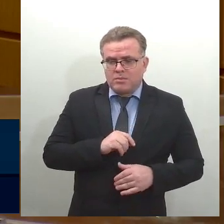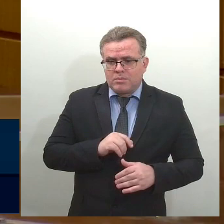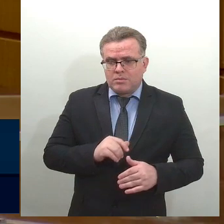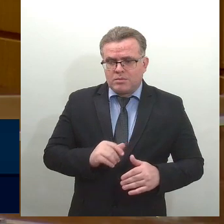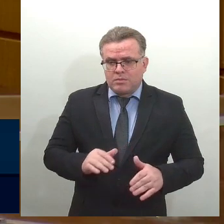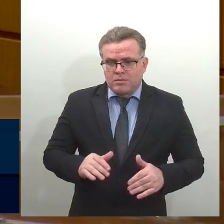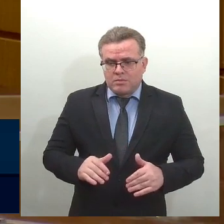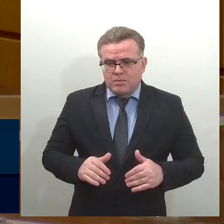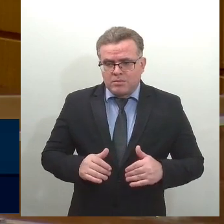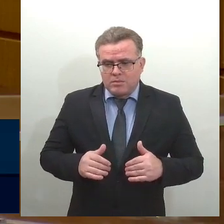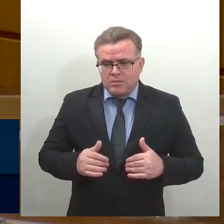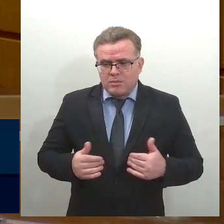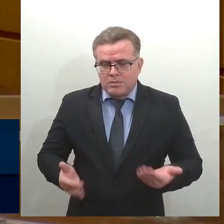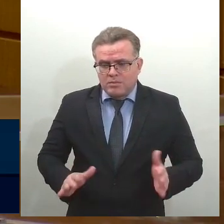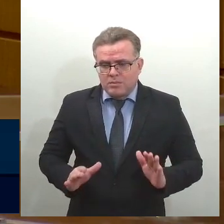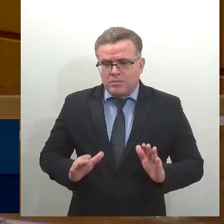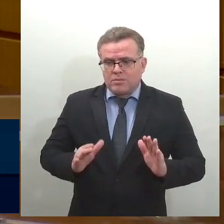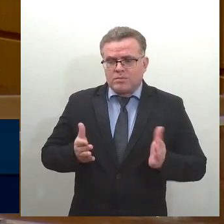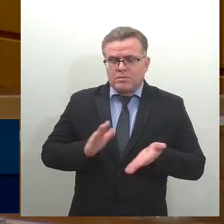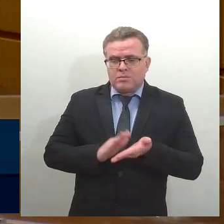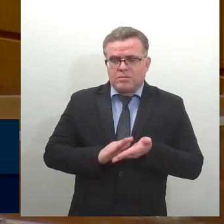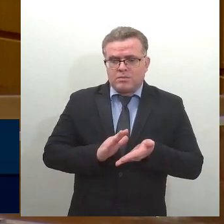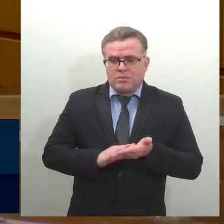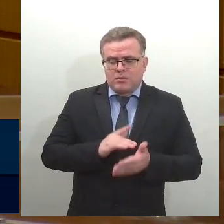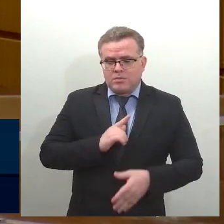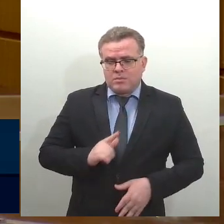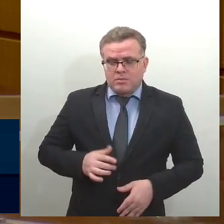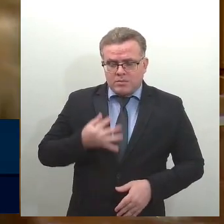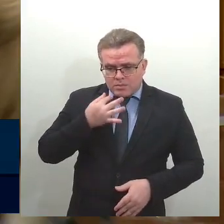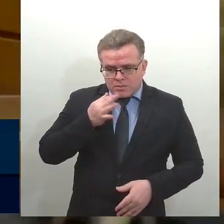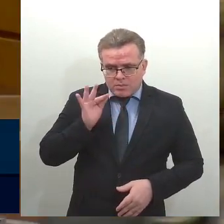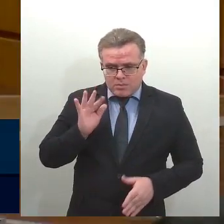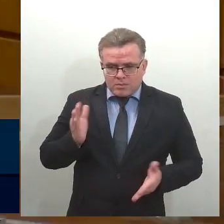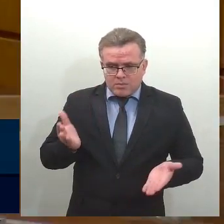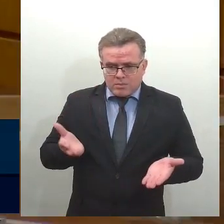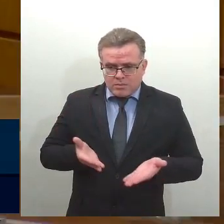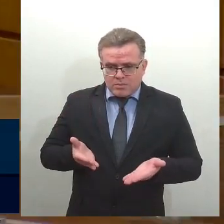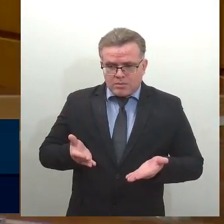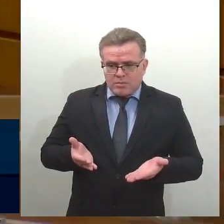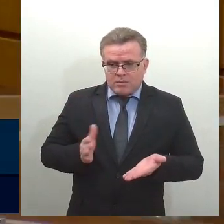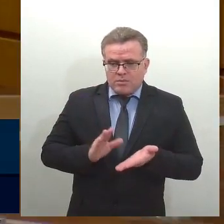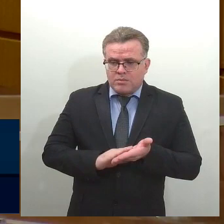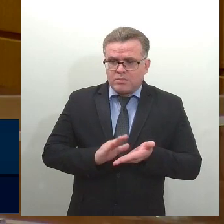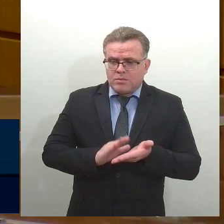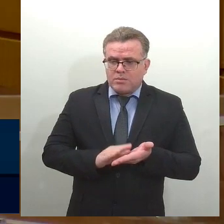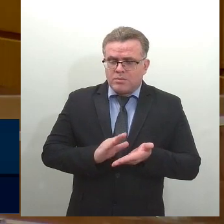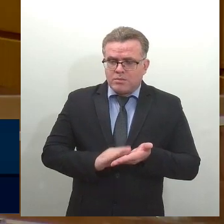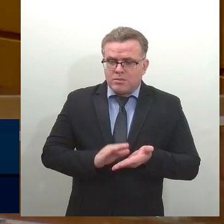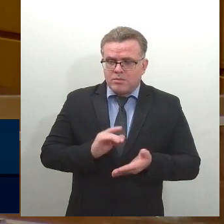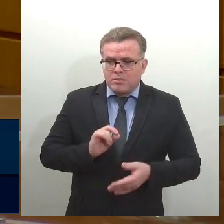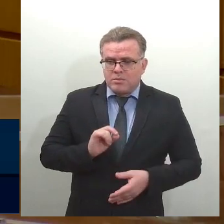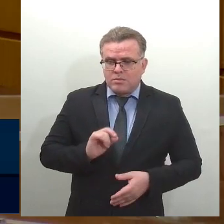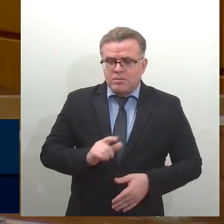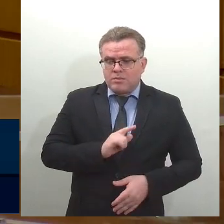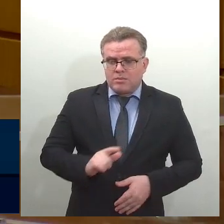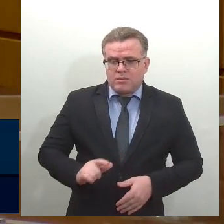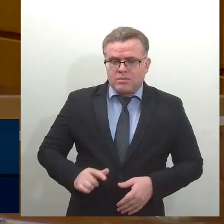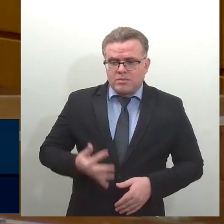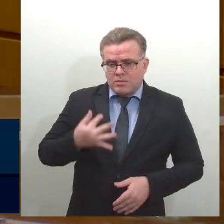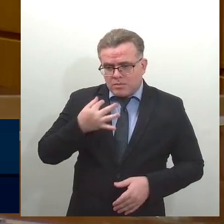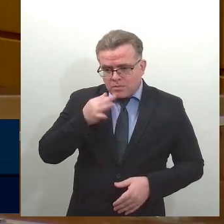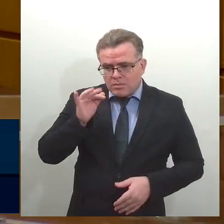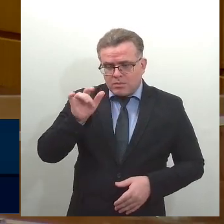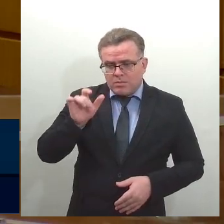governador. Hoje ocupa a tribuna para parabenizar nosso governador, Fábio Mitidieri, pela